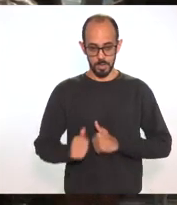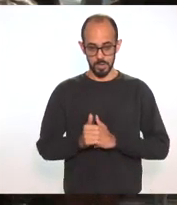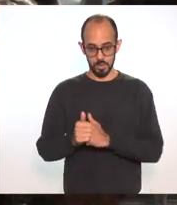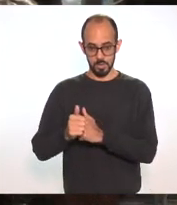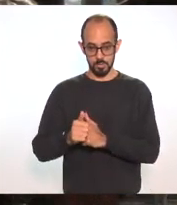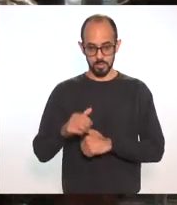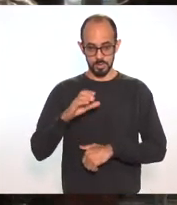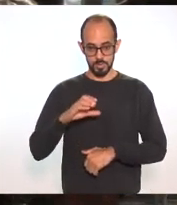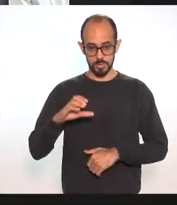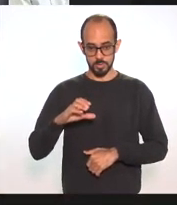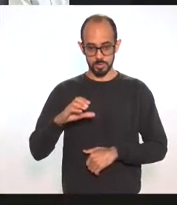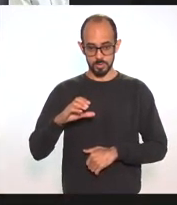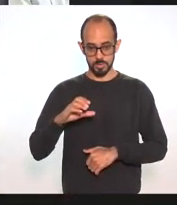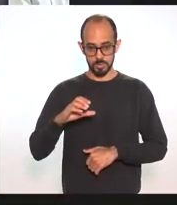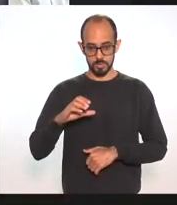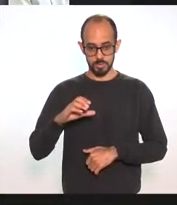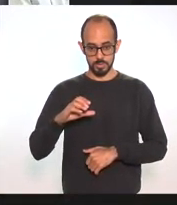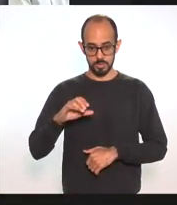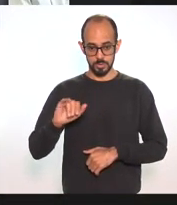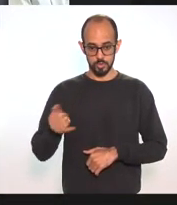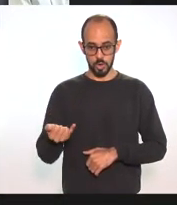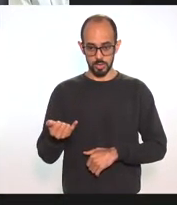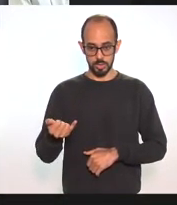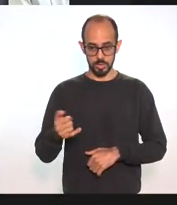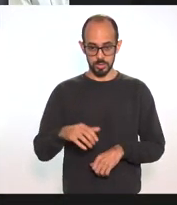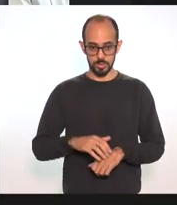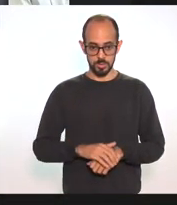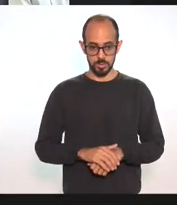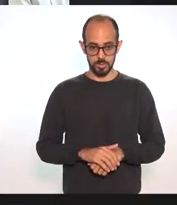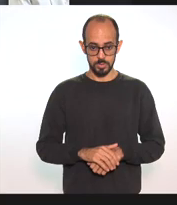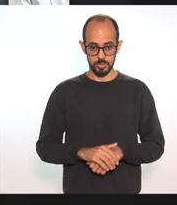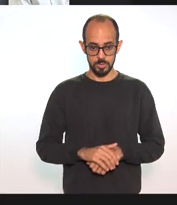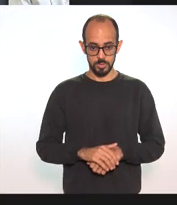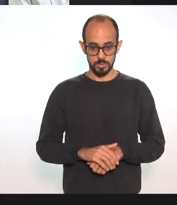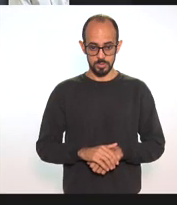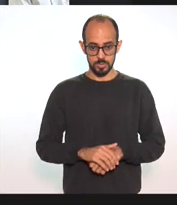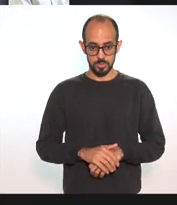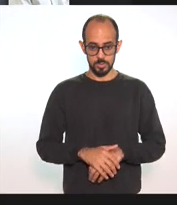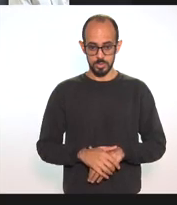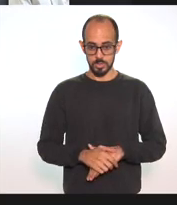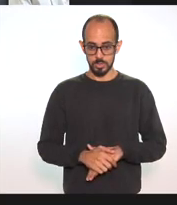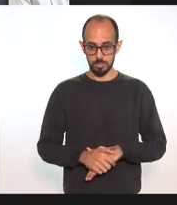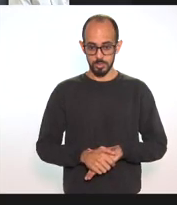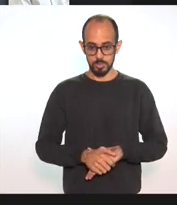Acompanho o parecer do CJ, presidente.